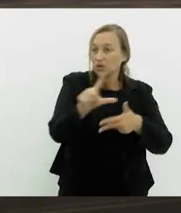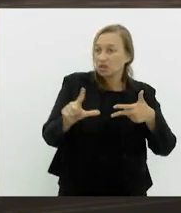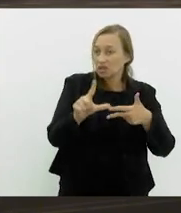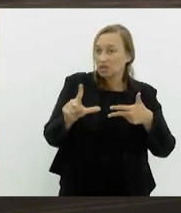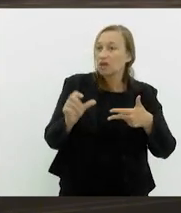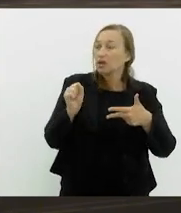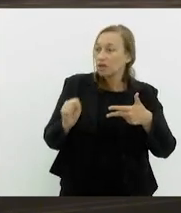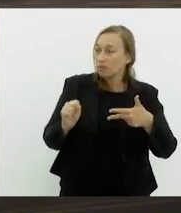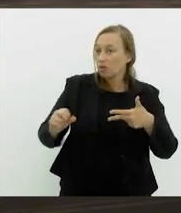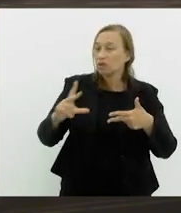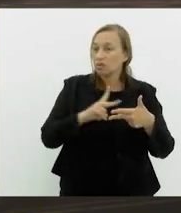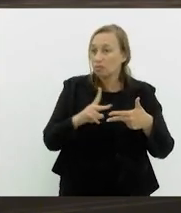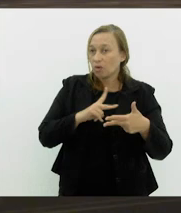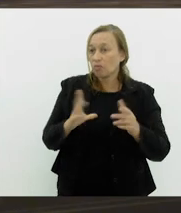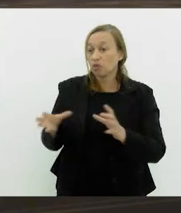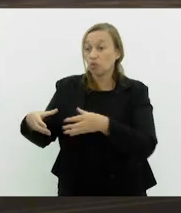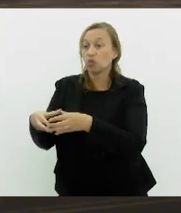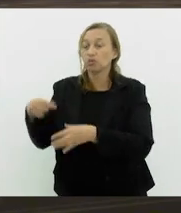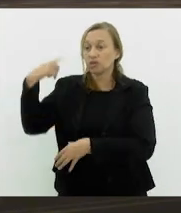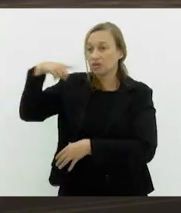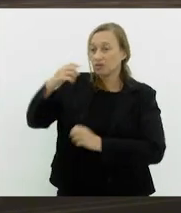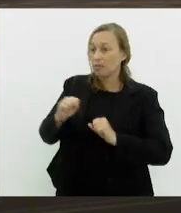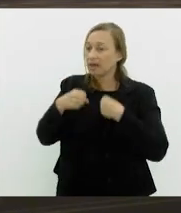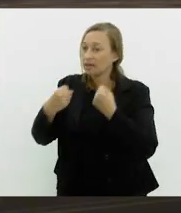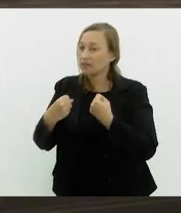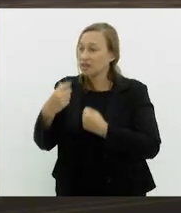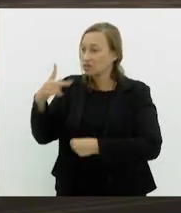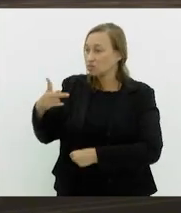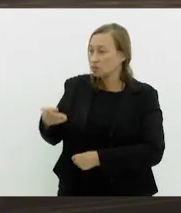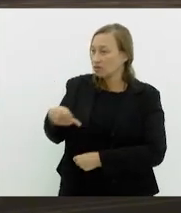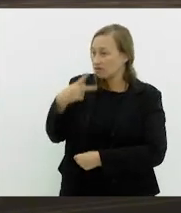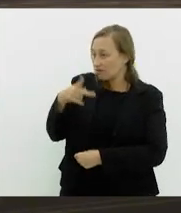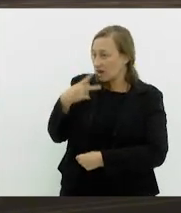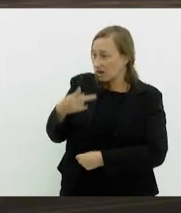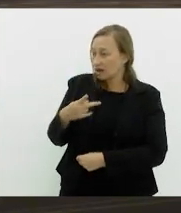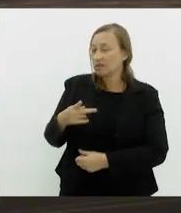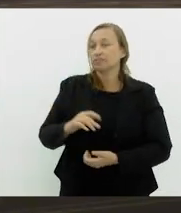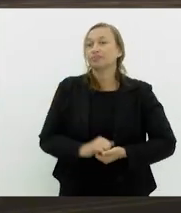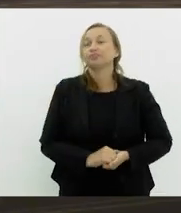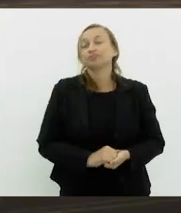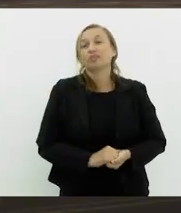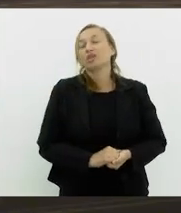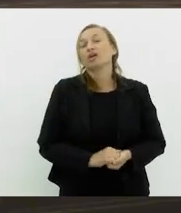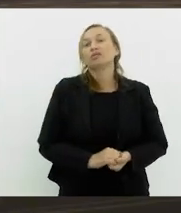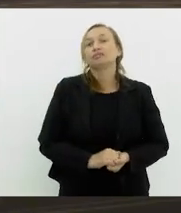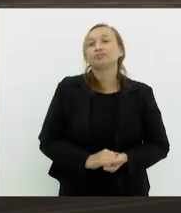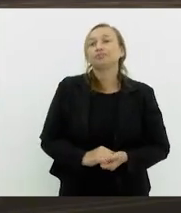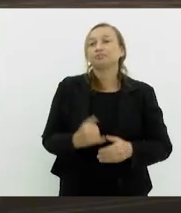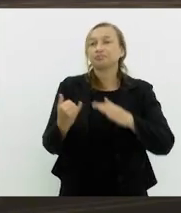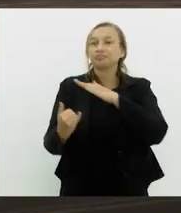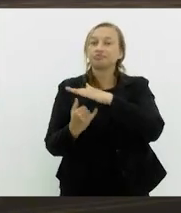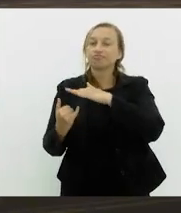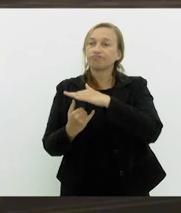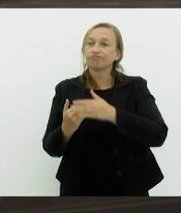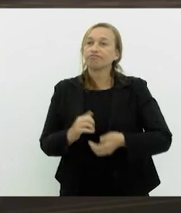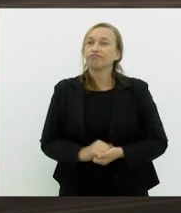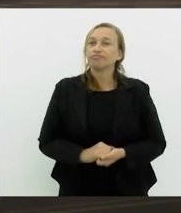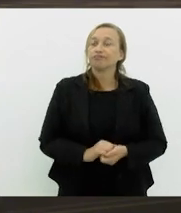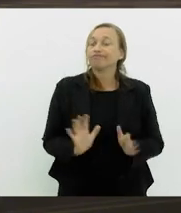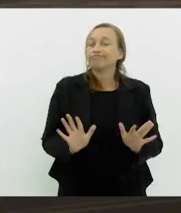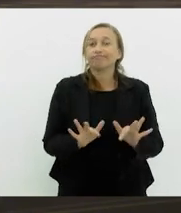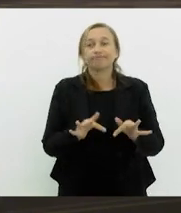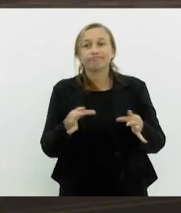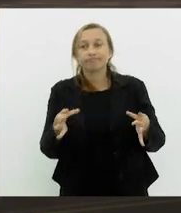ter sua própria advocacia para a defesa da sua autonomia, prerrogativa e independência. E essa institucionalização, ela simplesmente